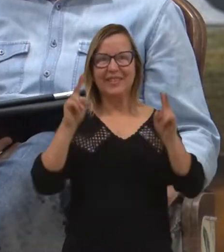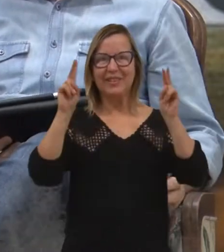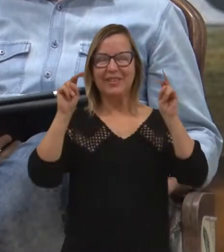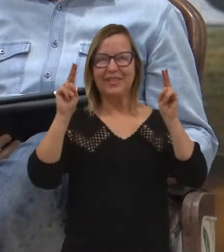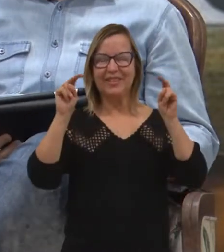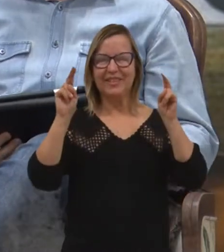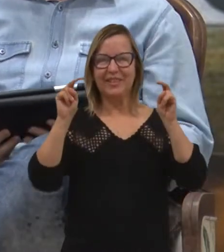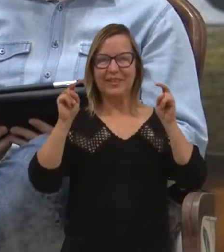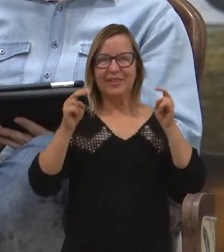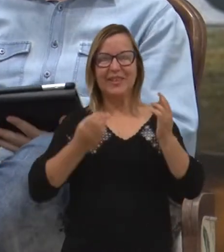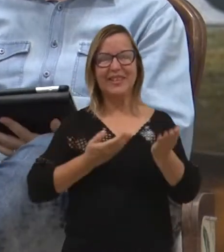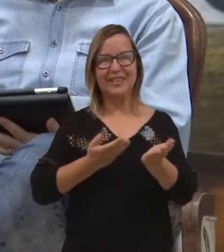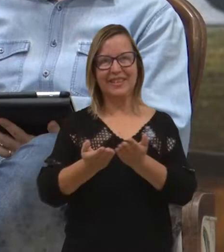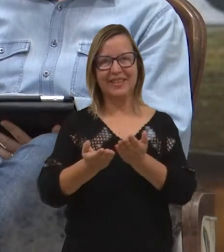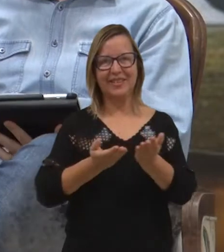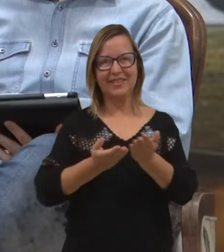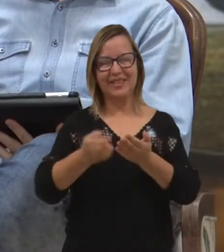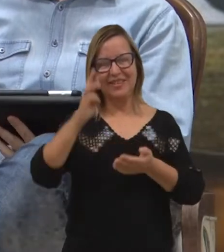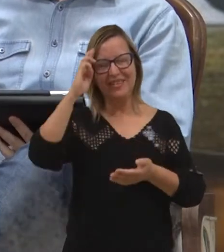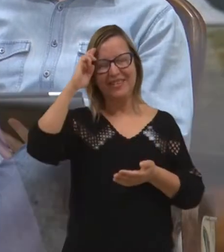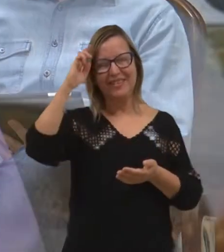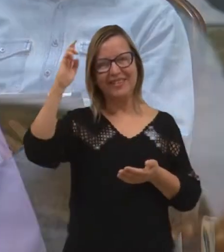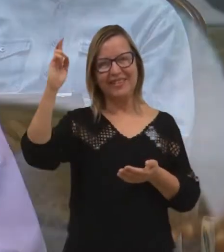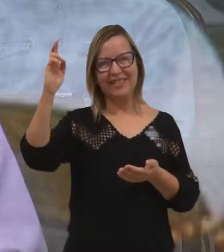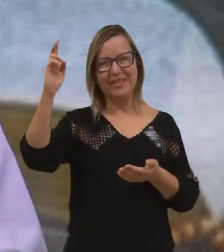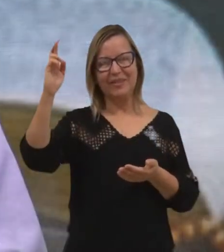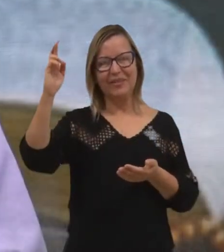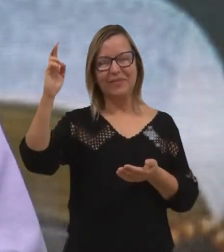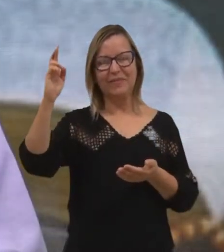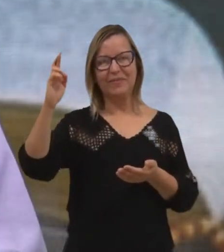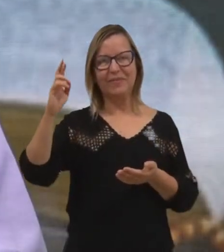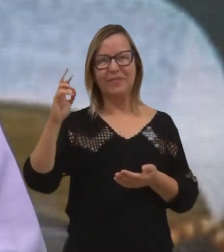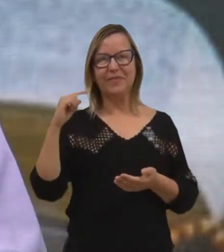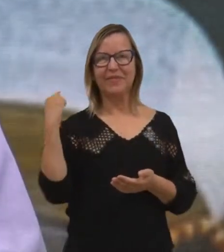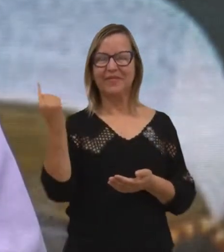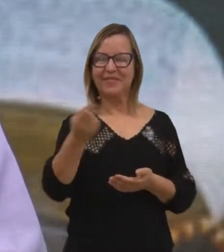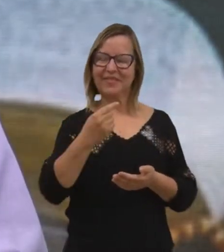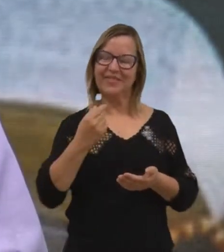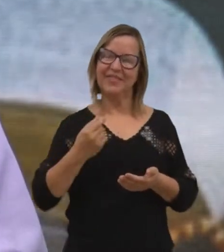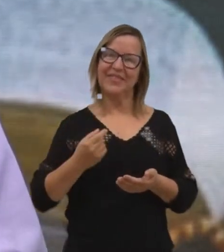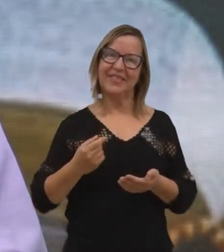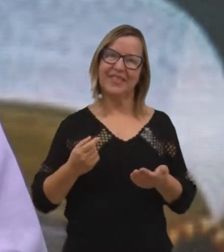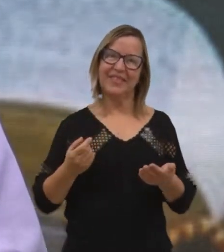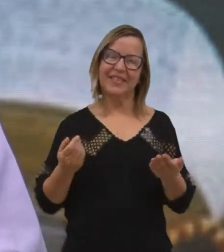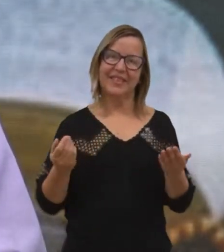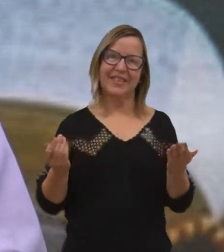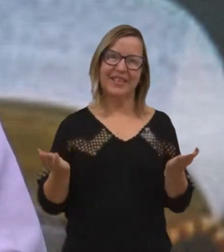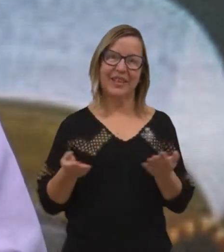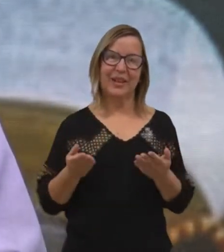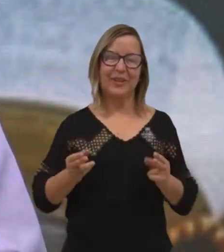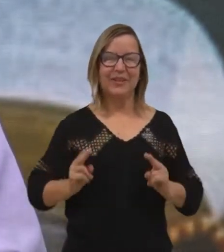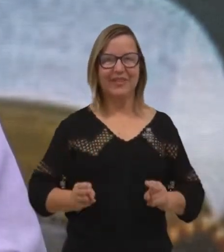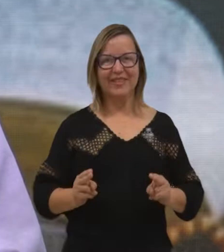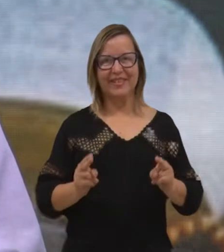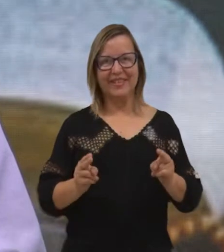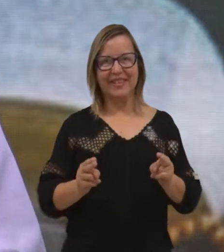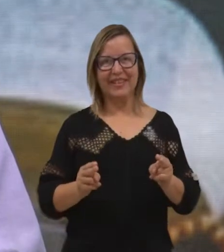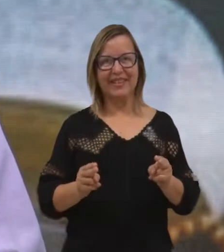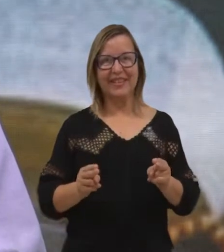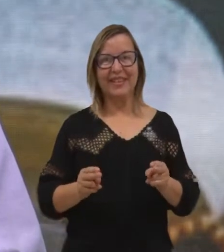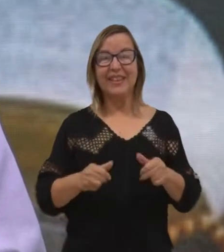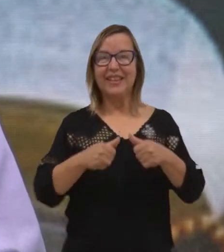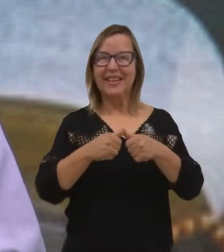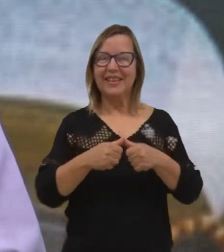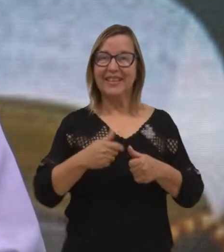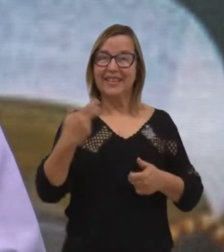como Servindo ao Senhor, e nós vamos continuar. Esse é o